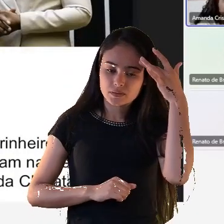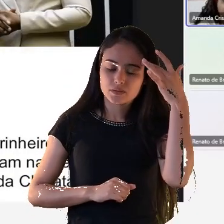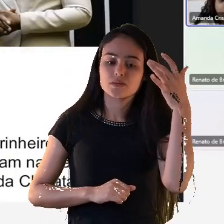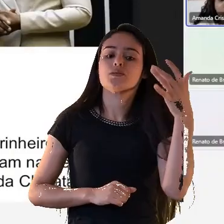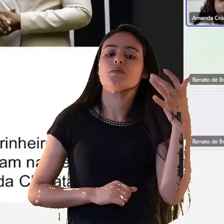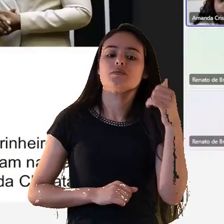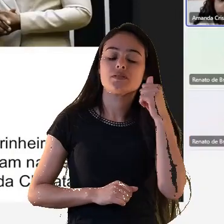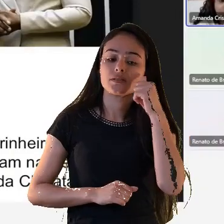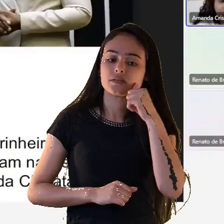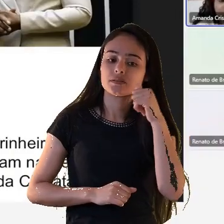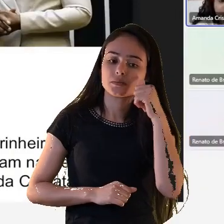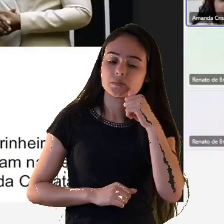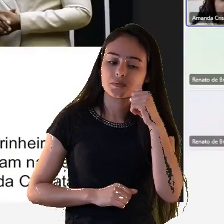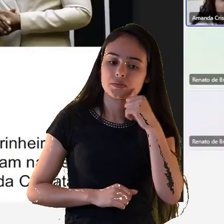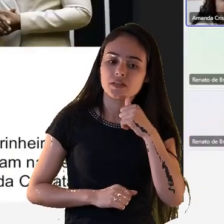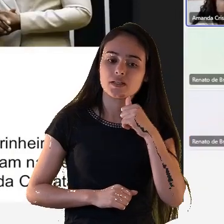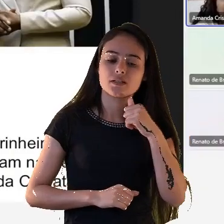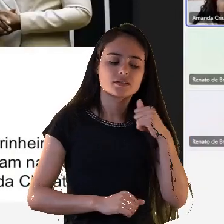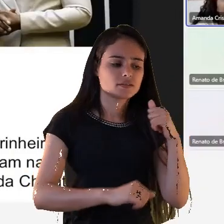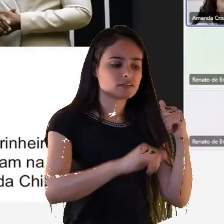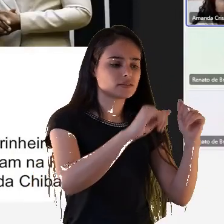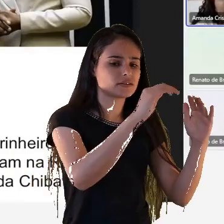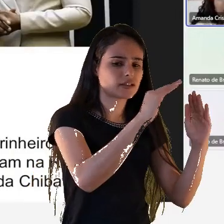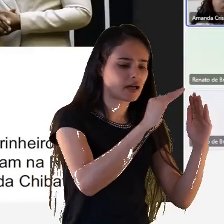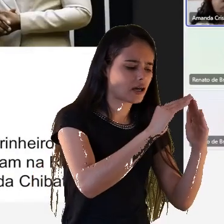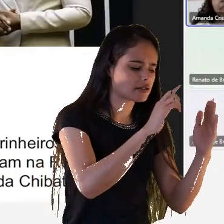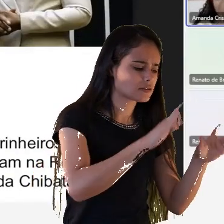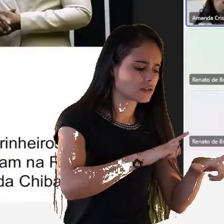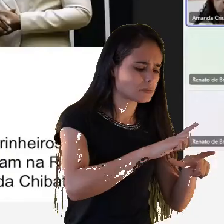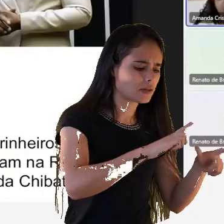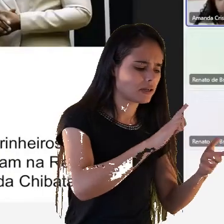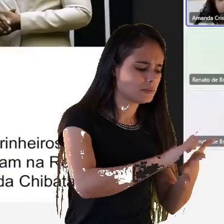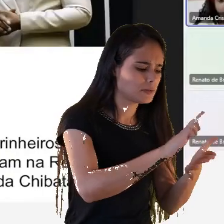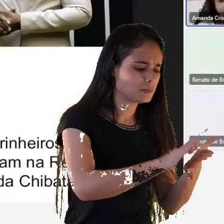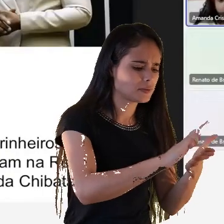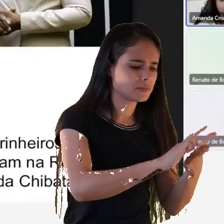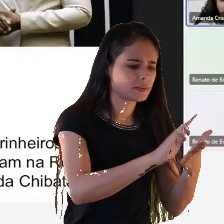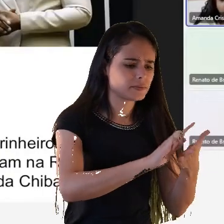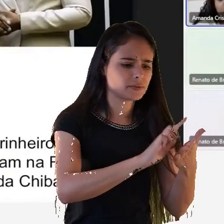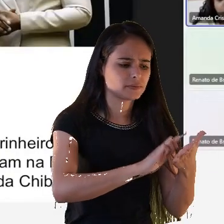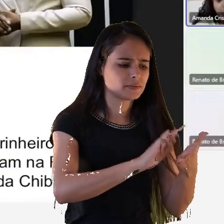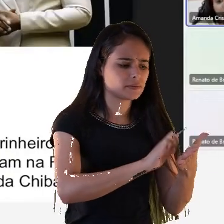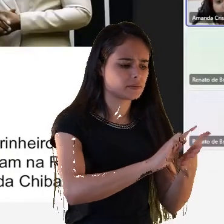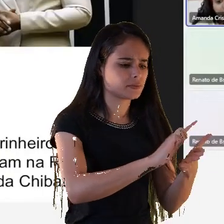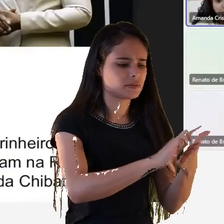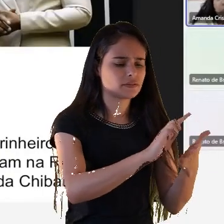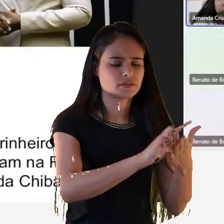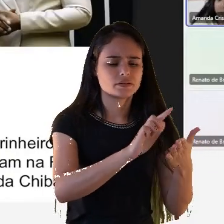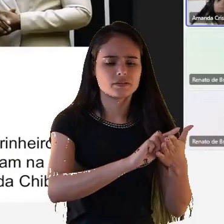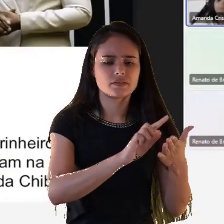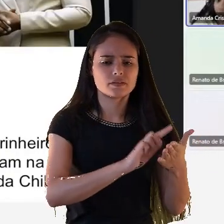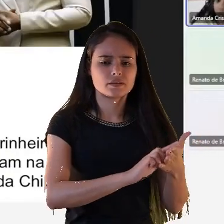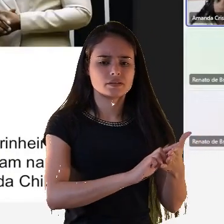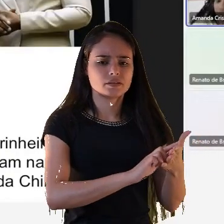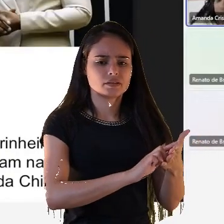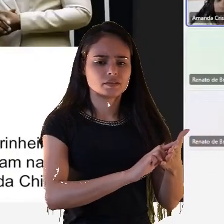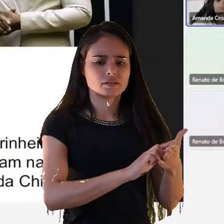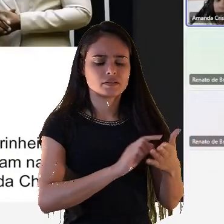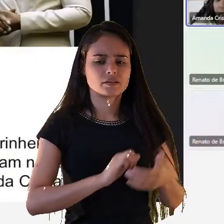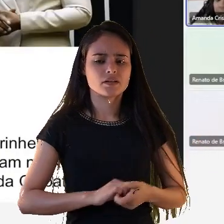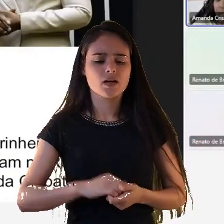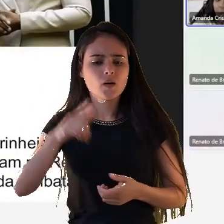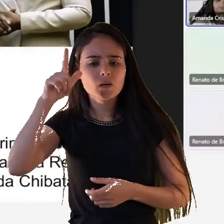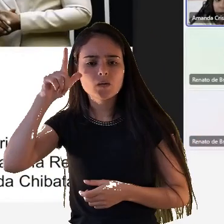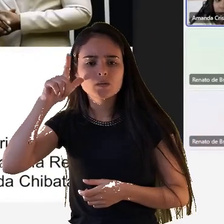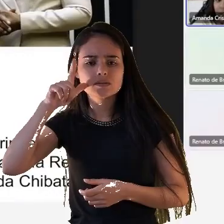um marco importantíssimo no trabalho, se a gente for pensar em trabalho, em população negra, porque até hoje, né,